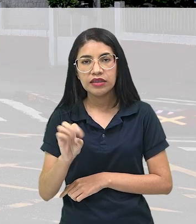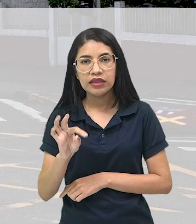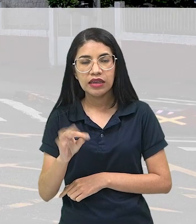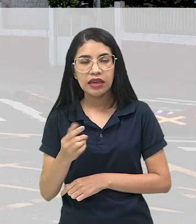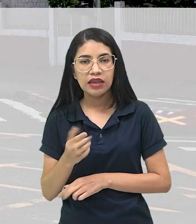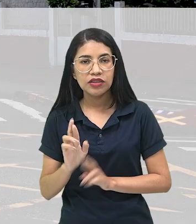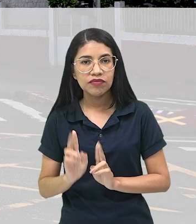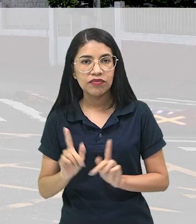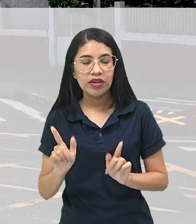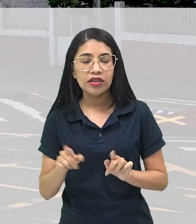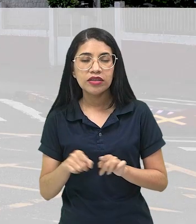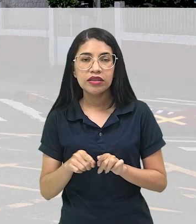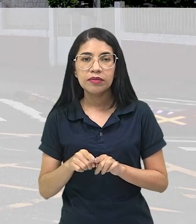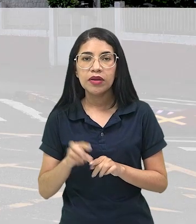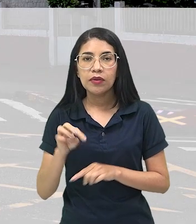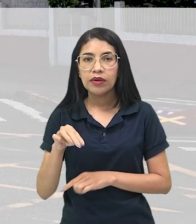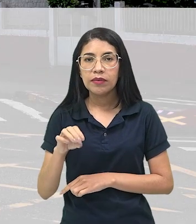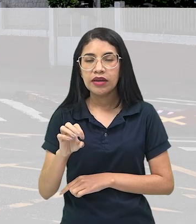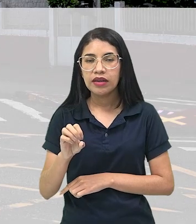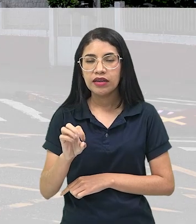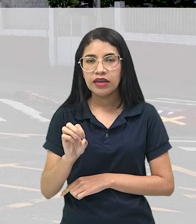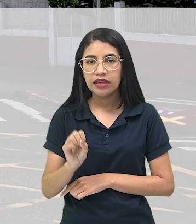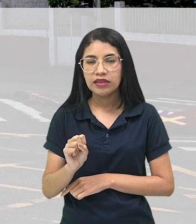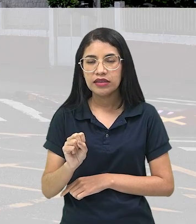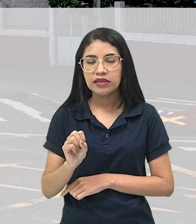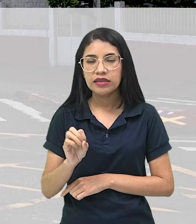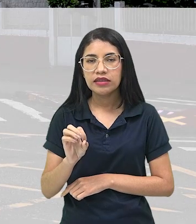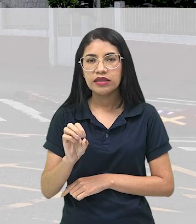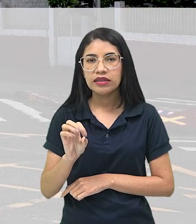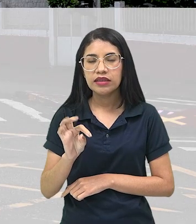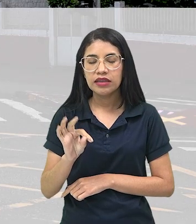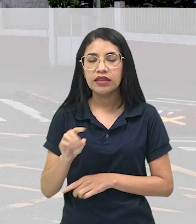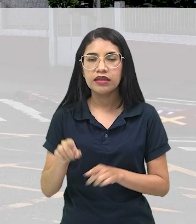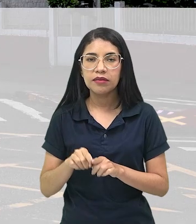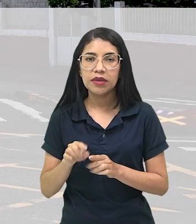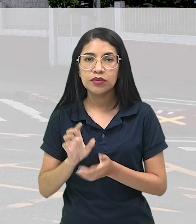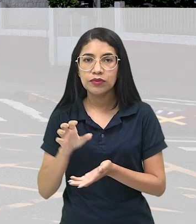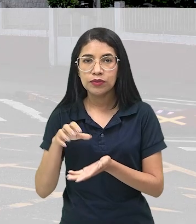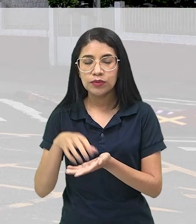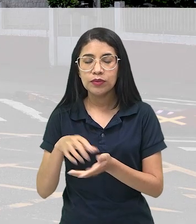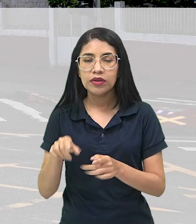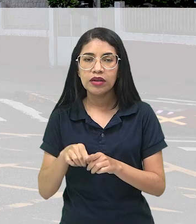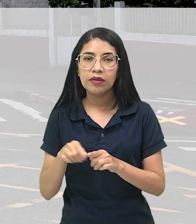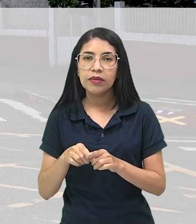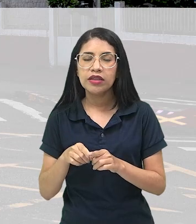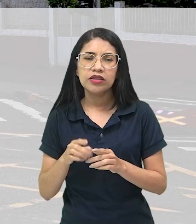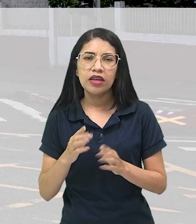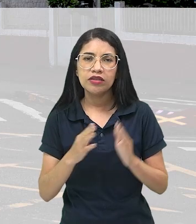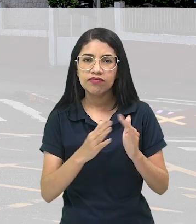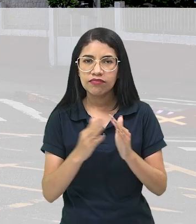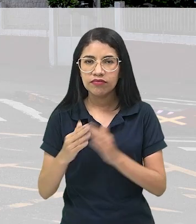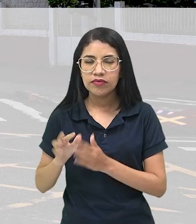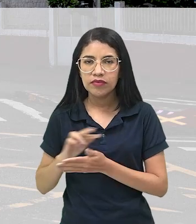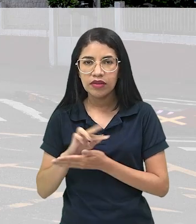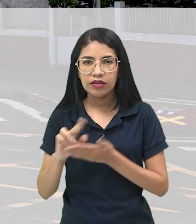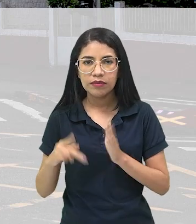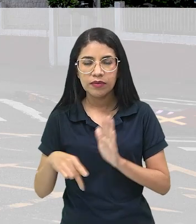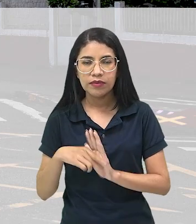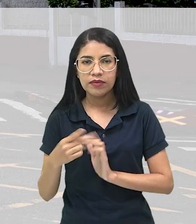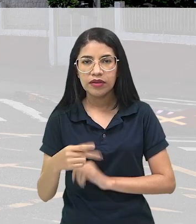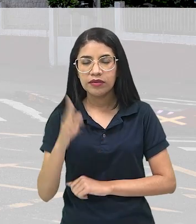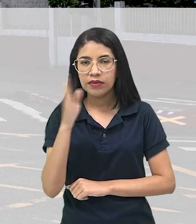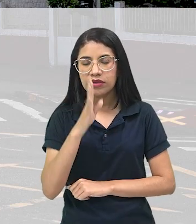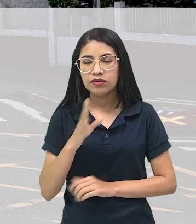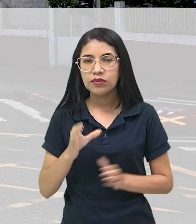coisa, o movimento sem teto de centro, a união dos movimentos de moradia aqui no Brasil, todos eles são grupos